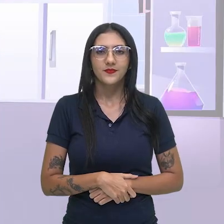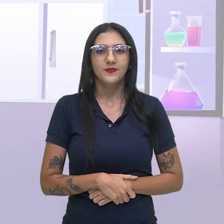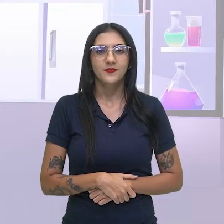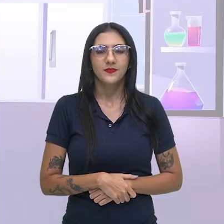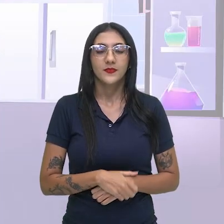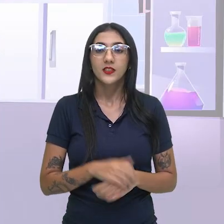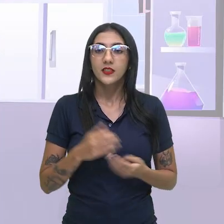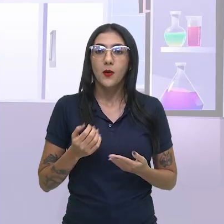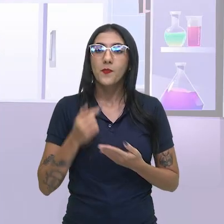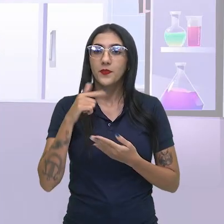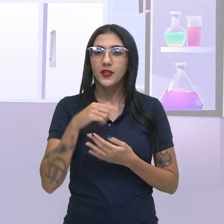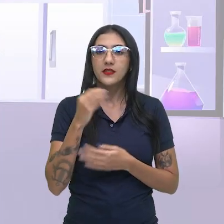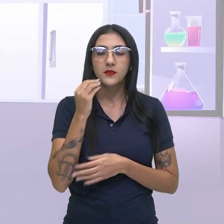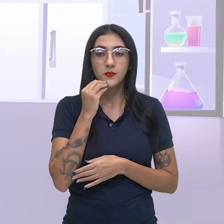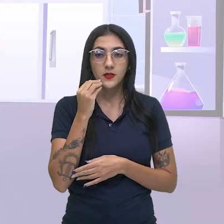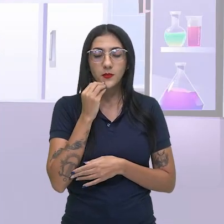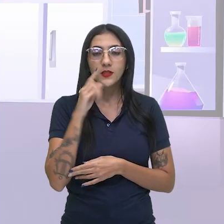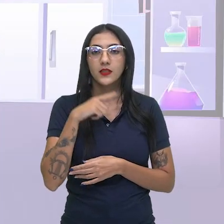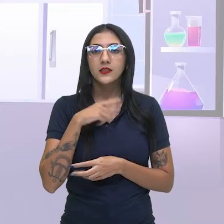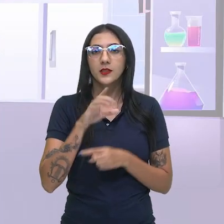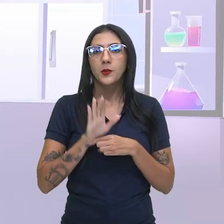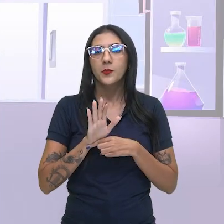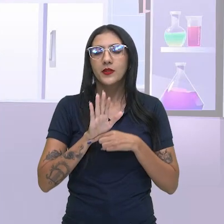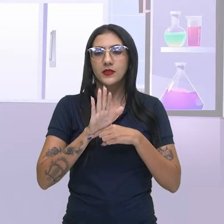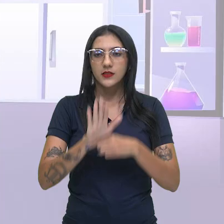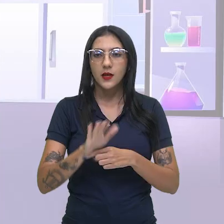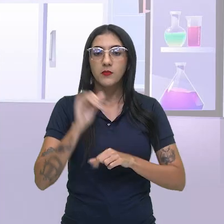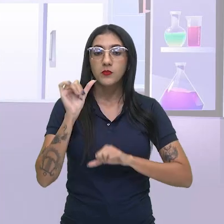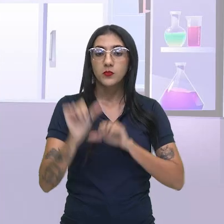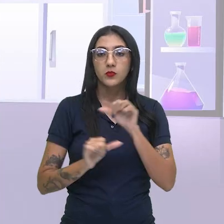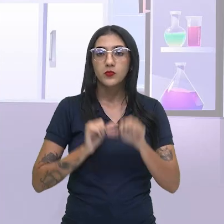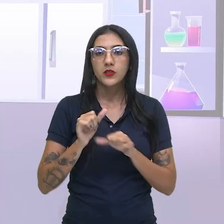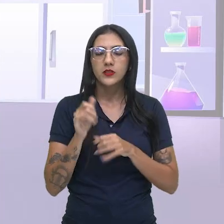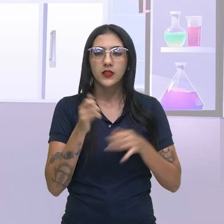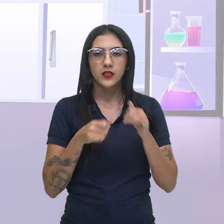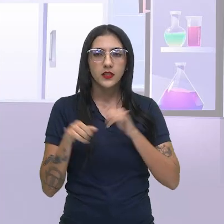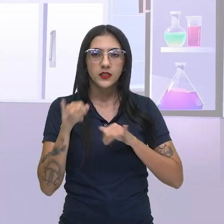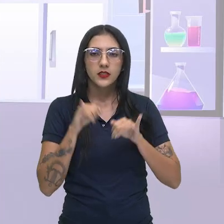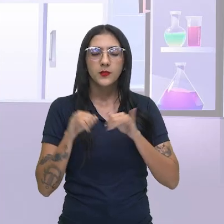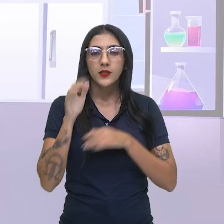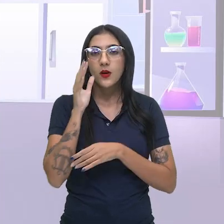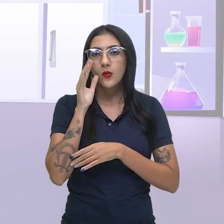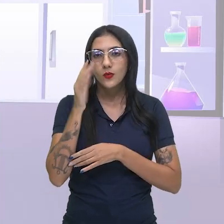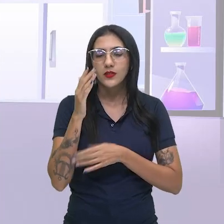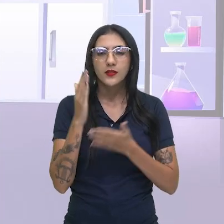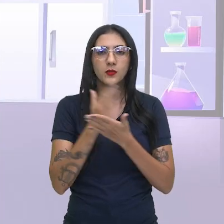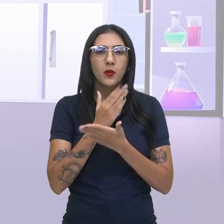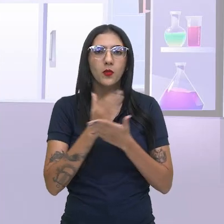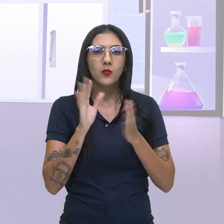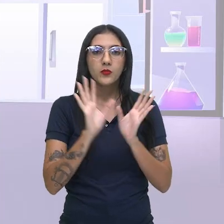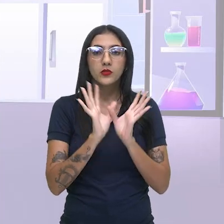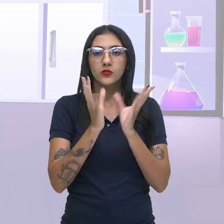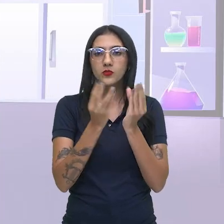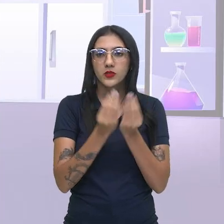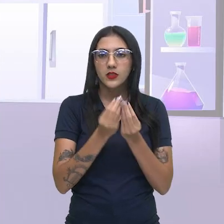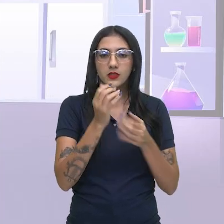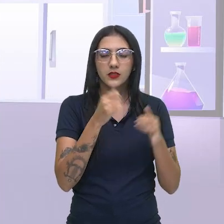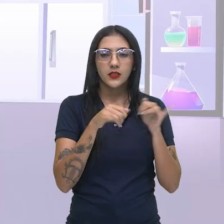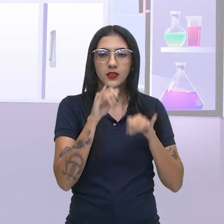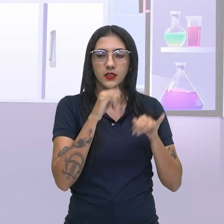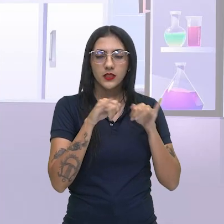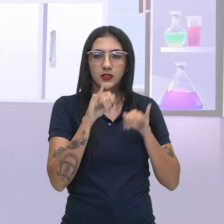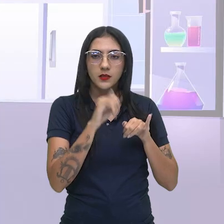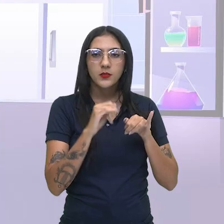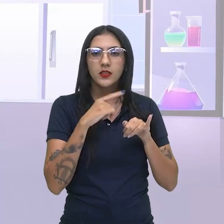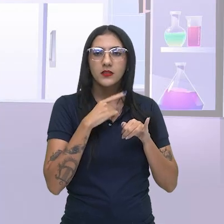Esse experimento ele vai mostrar, né, a transformação química que ocorre com algumas substâncias químicas que